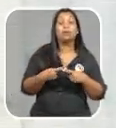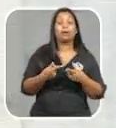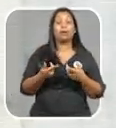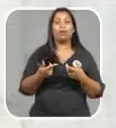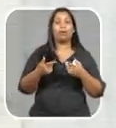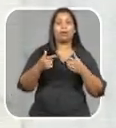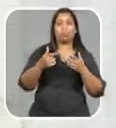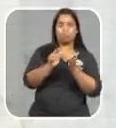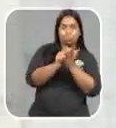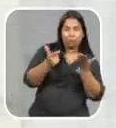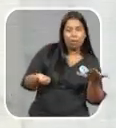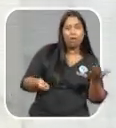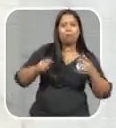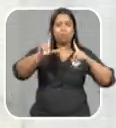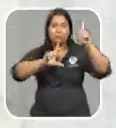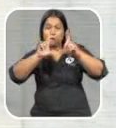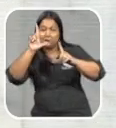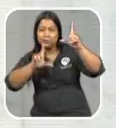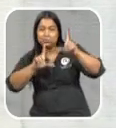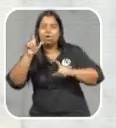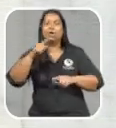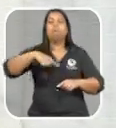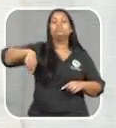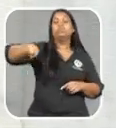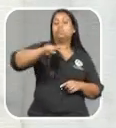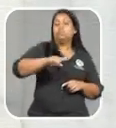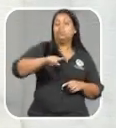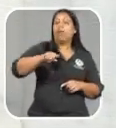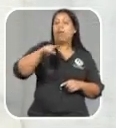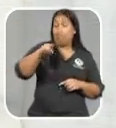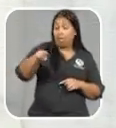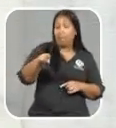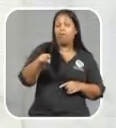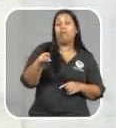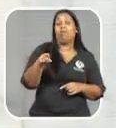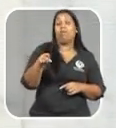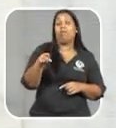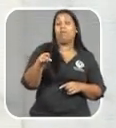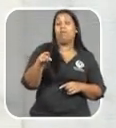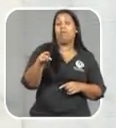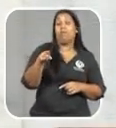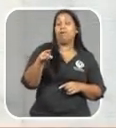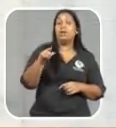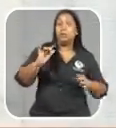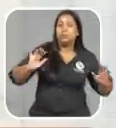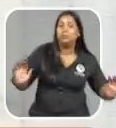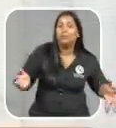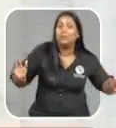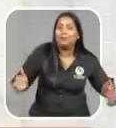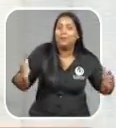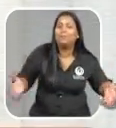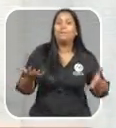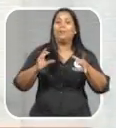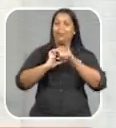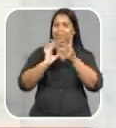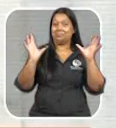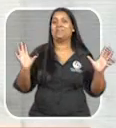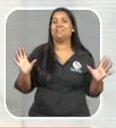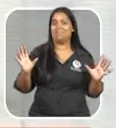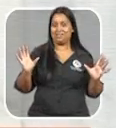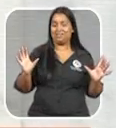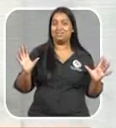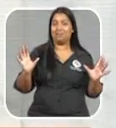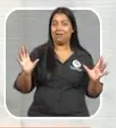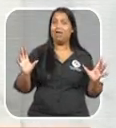combustível na engrenagem da democracia. Ela influencia, ela tem o poder de pautar e de influenciar. Então, tem essa